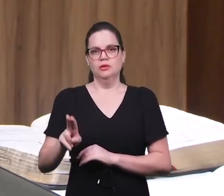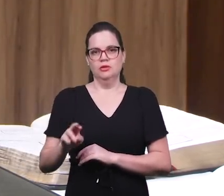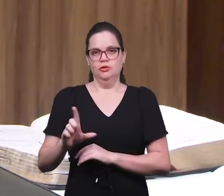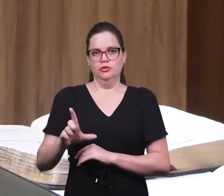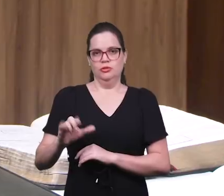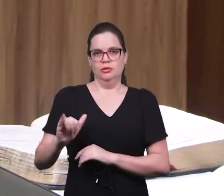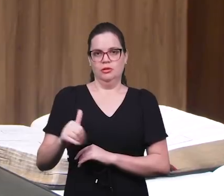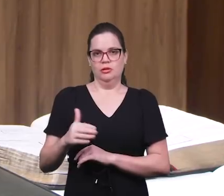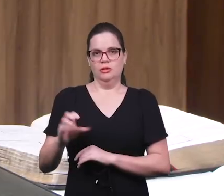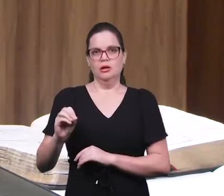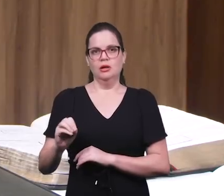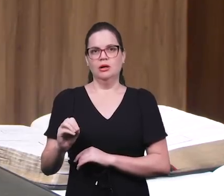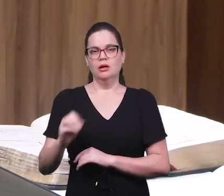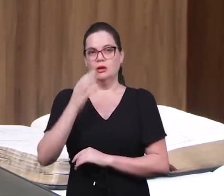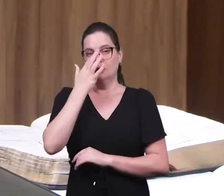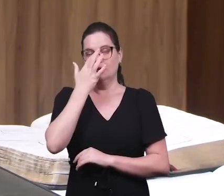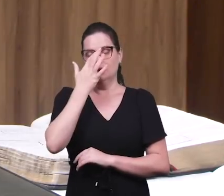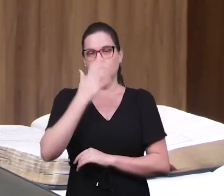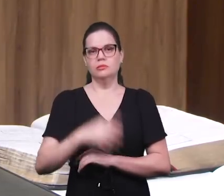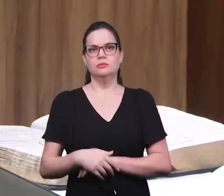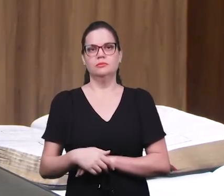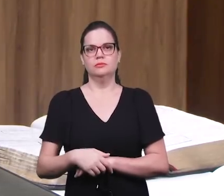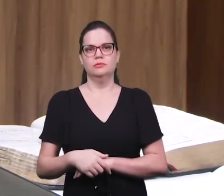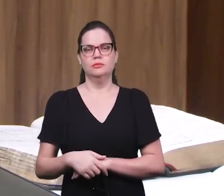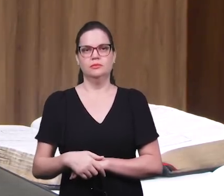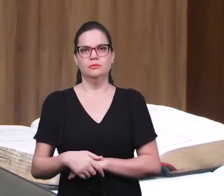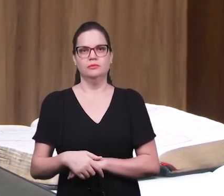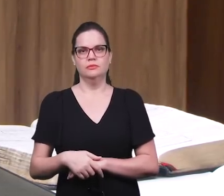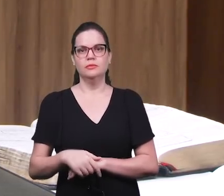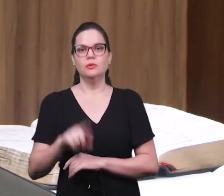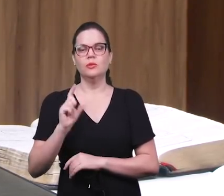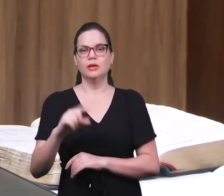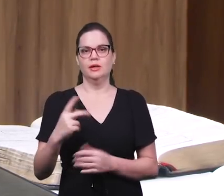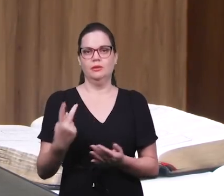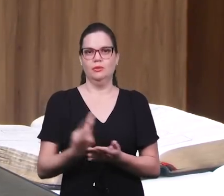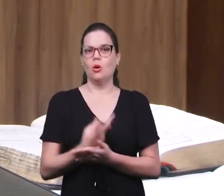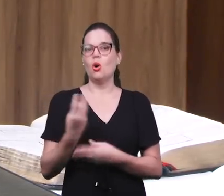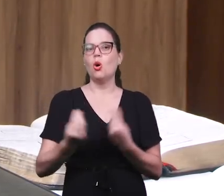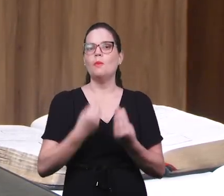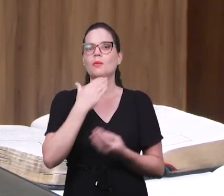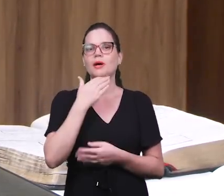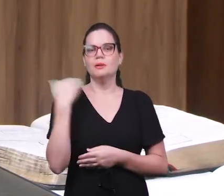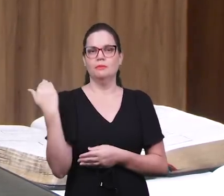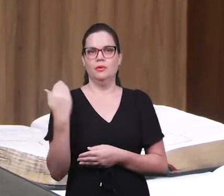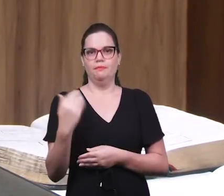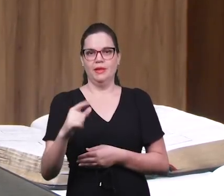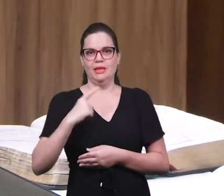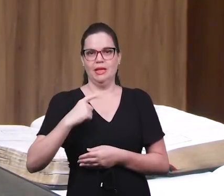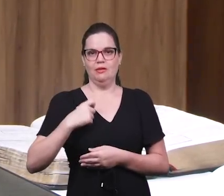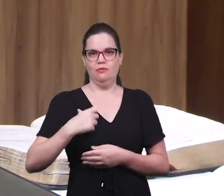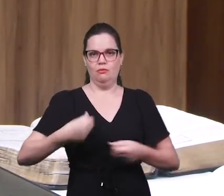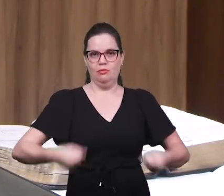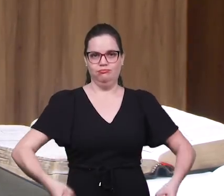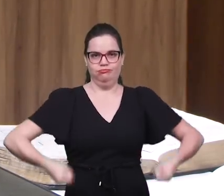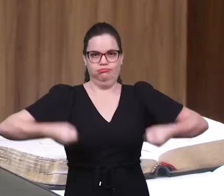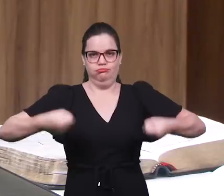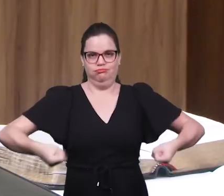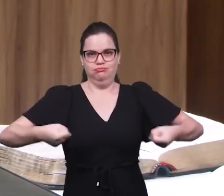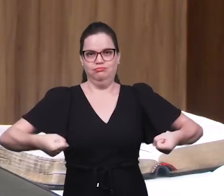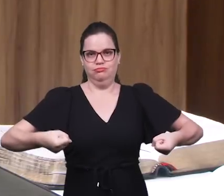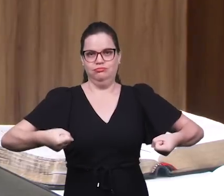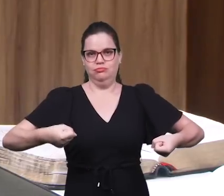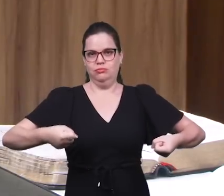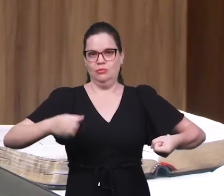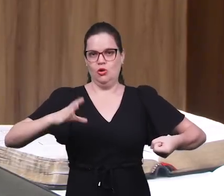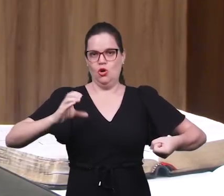execuções foi diferente, olha como eles faziam coisa diferente. Eles fizeram o seguinte, botaram ele numa bolsa de couro, né? Junto com